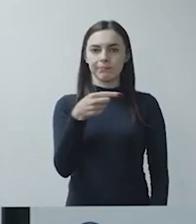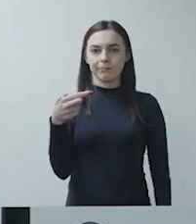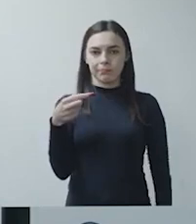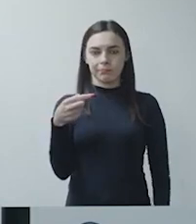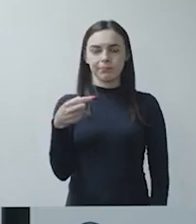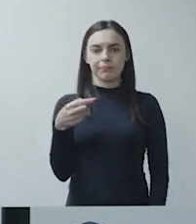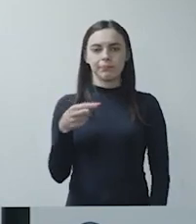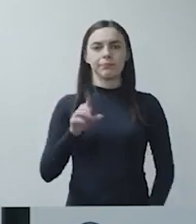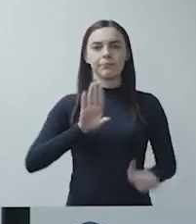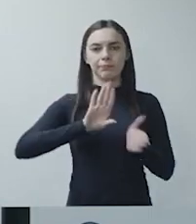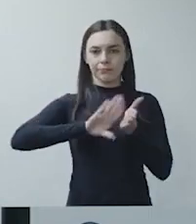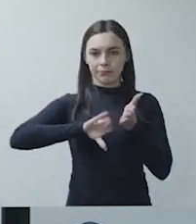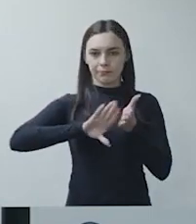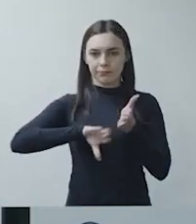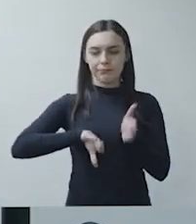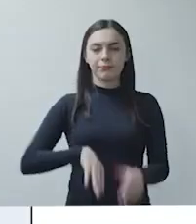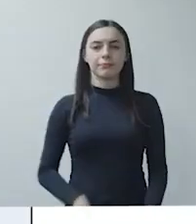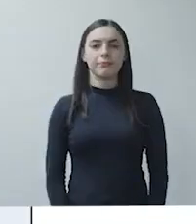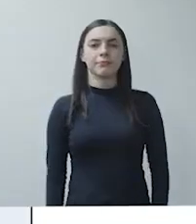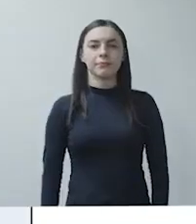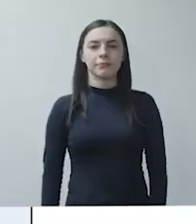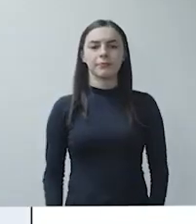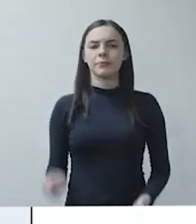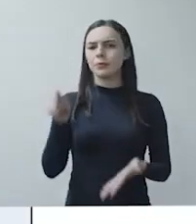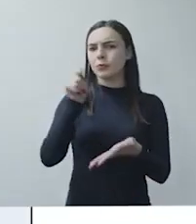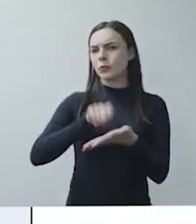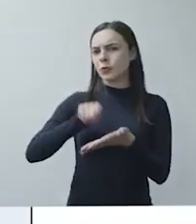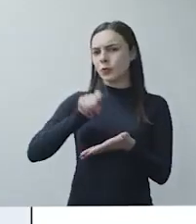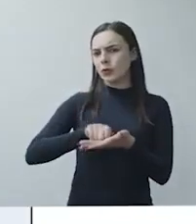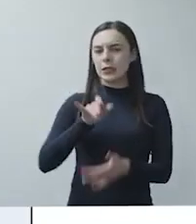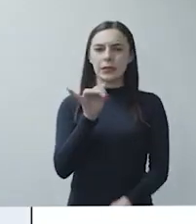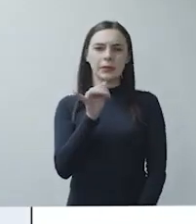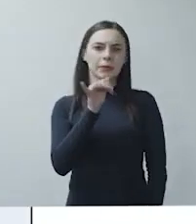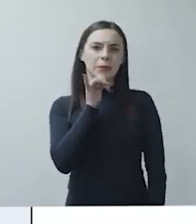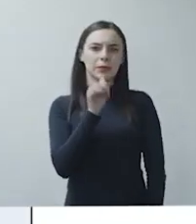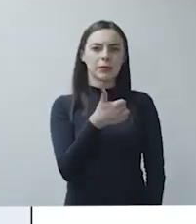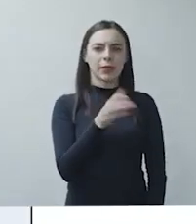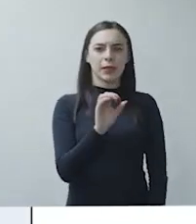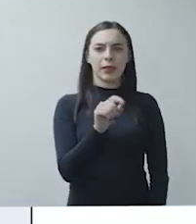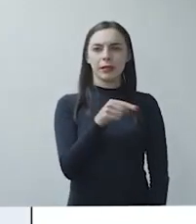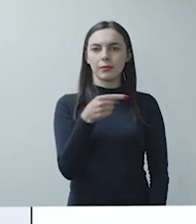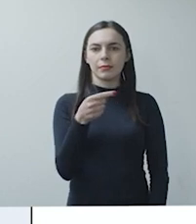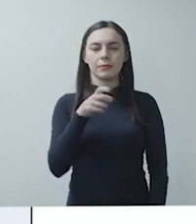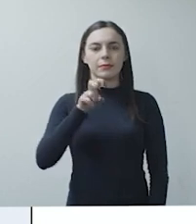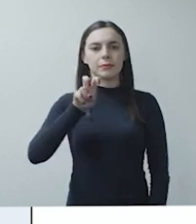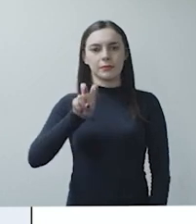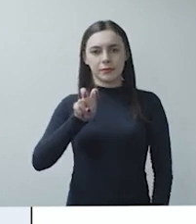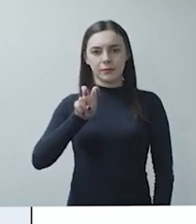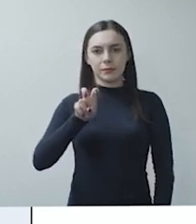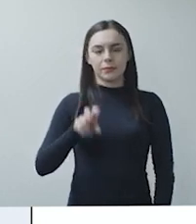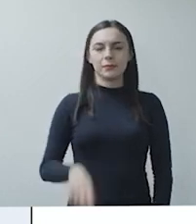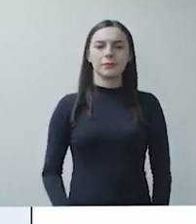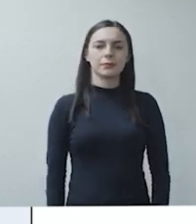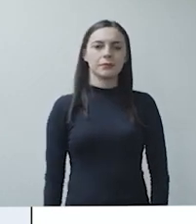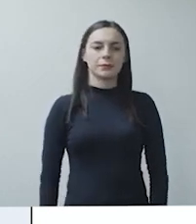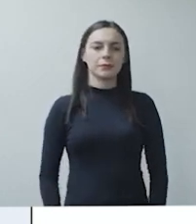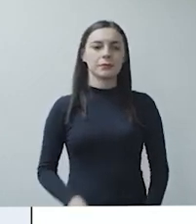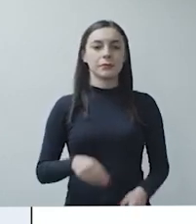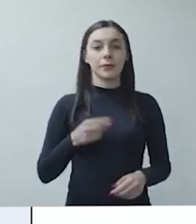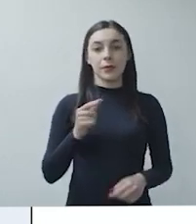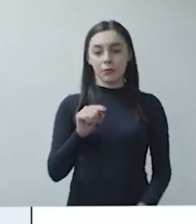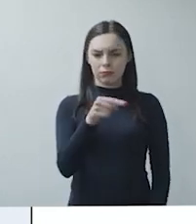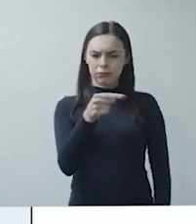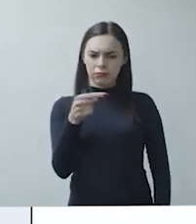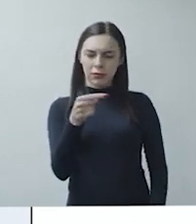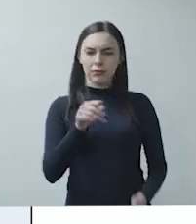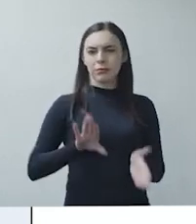menos, subtração. A parte escrita, no, por exemplo, 10 menos 5, a parte menos é o